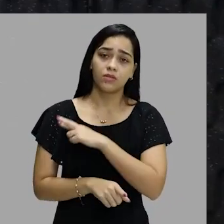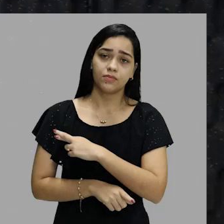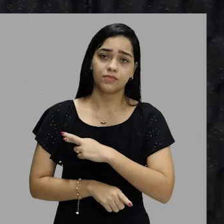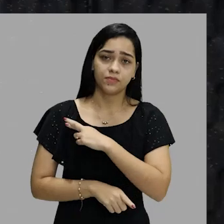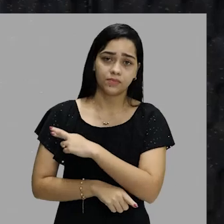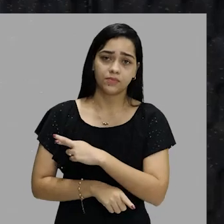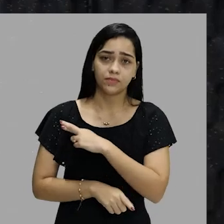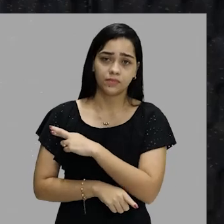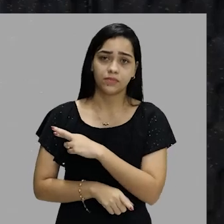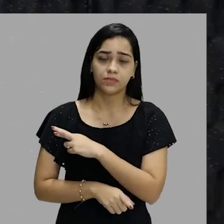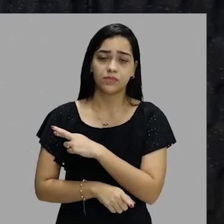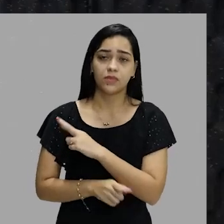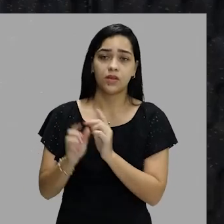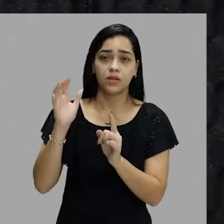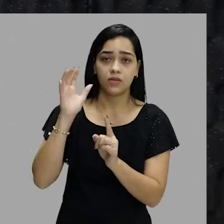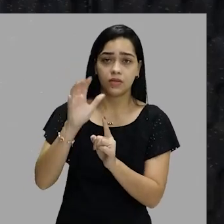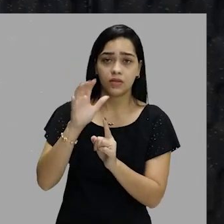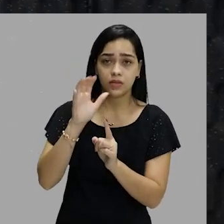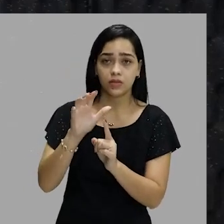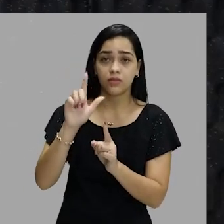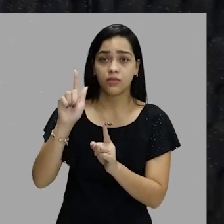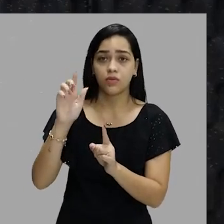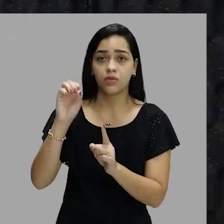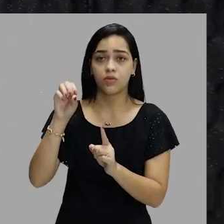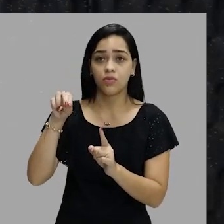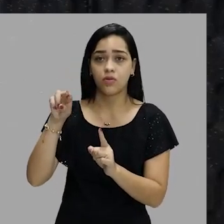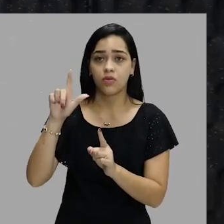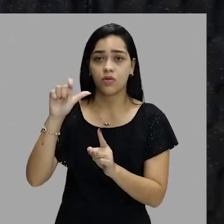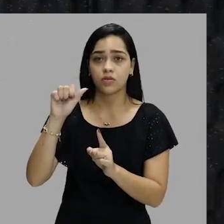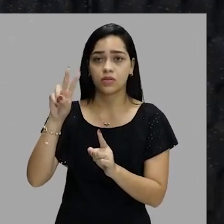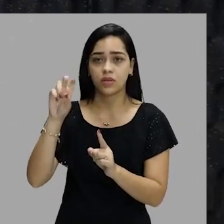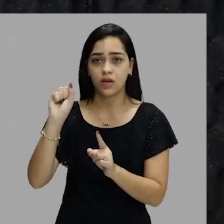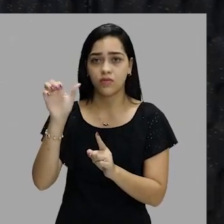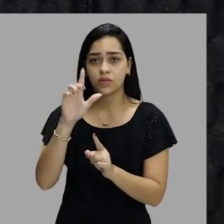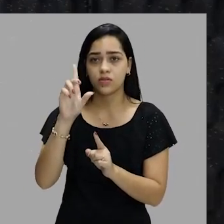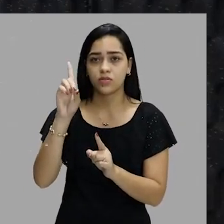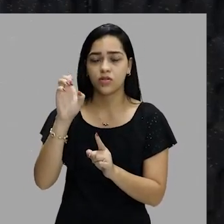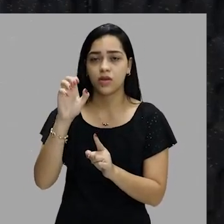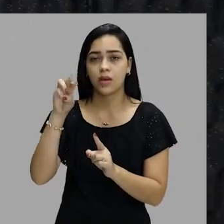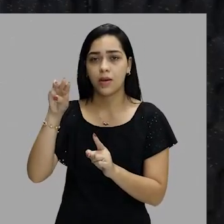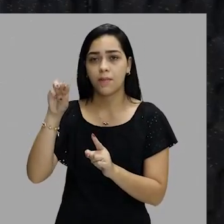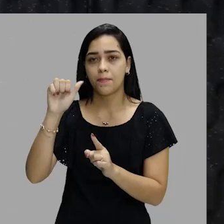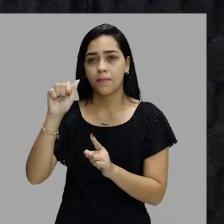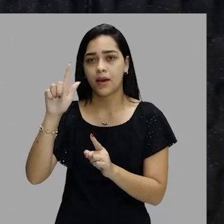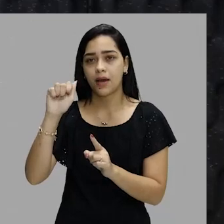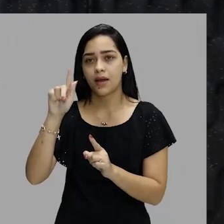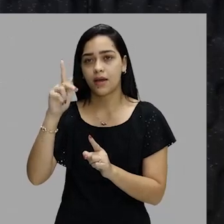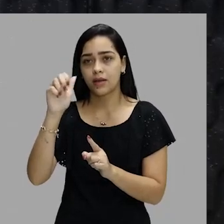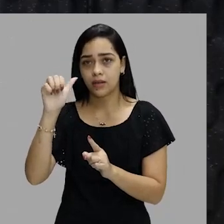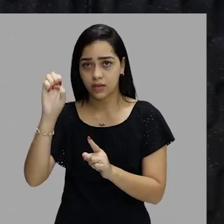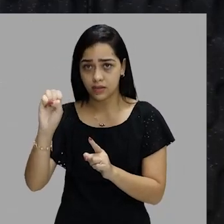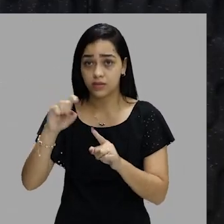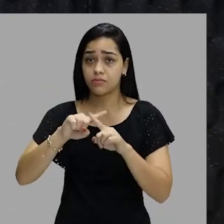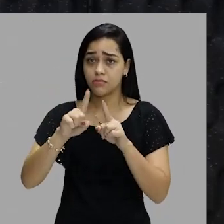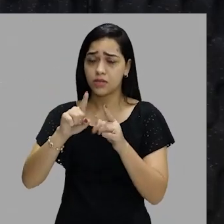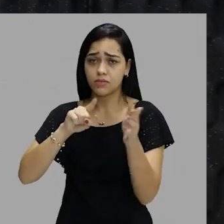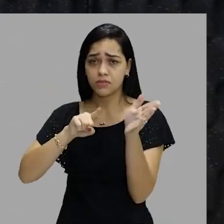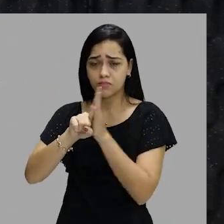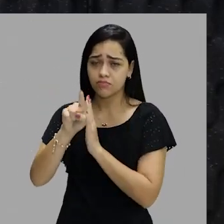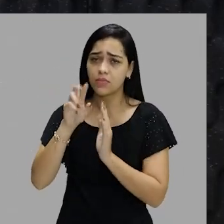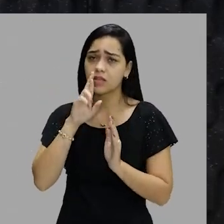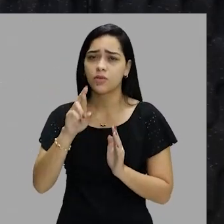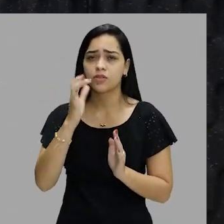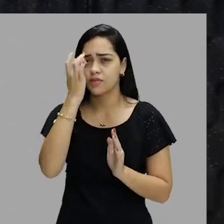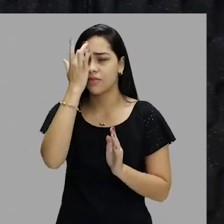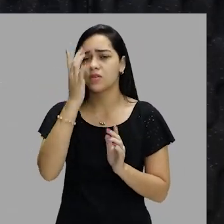tenha sido introduzido no Brasil por Gonçalves de Magalhães, Gonçalves Dias é o grande nome. Então, vamos lá. Resposta fácil.